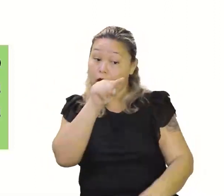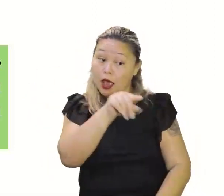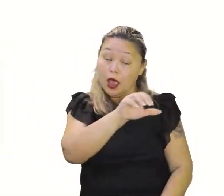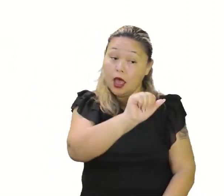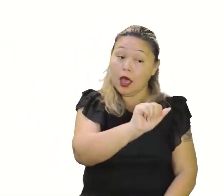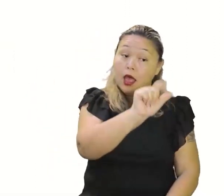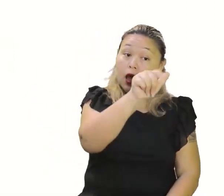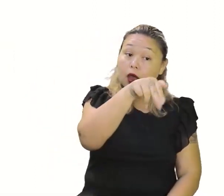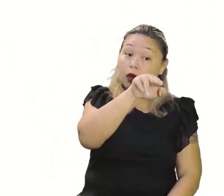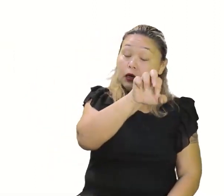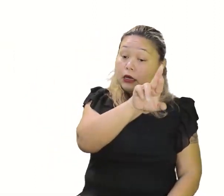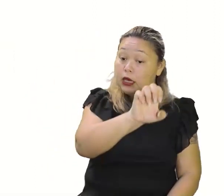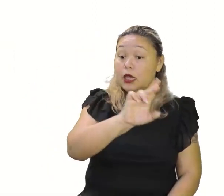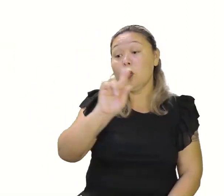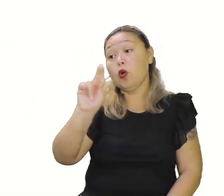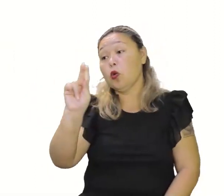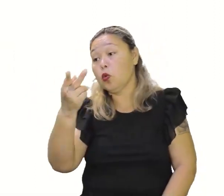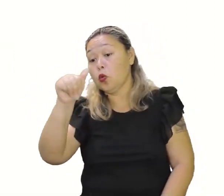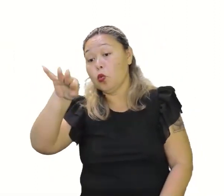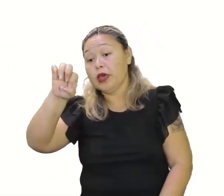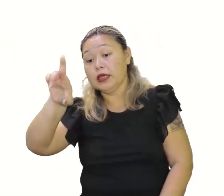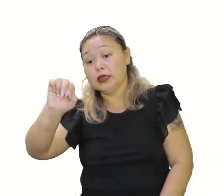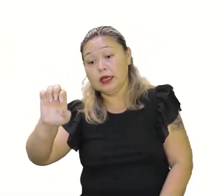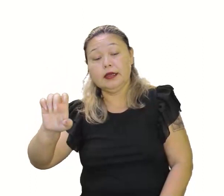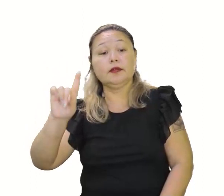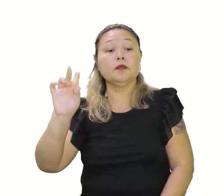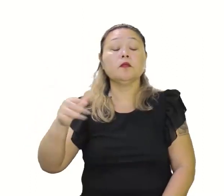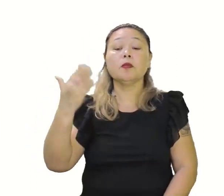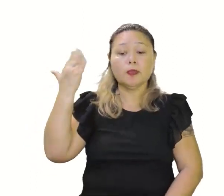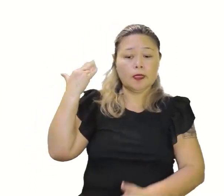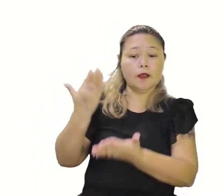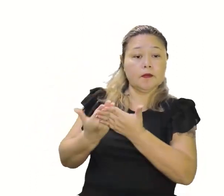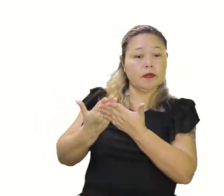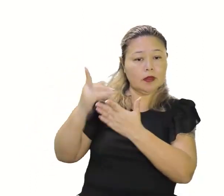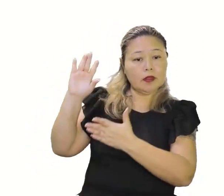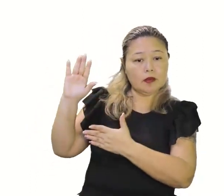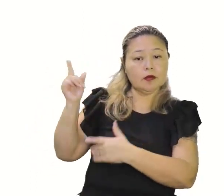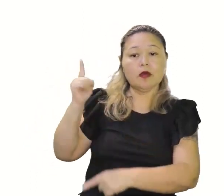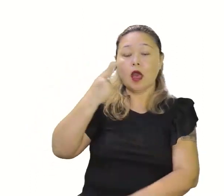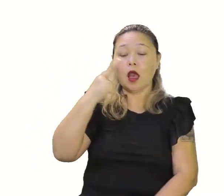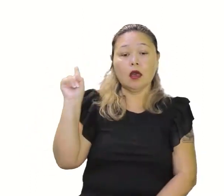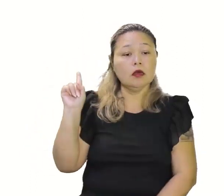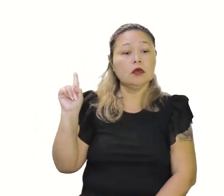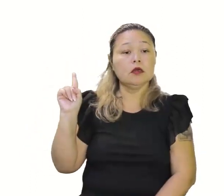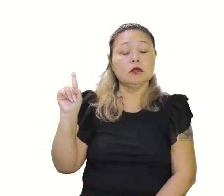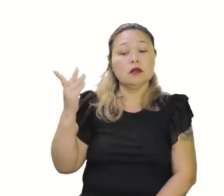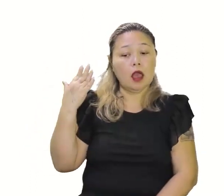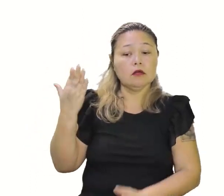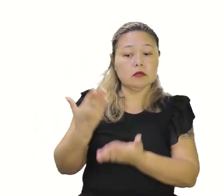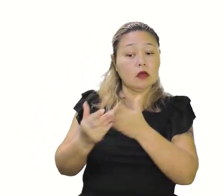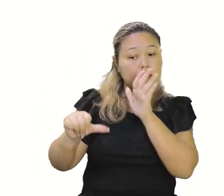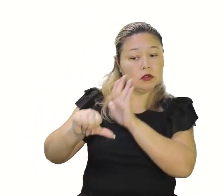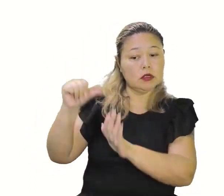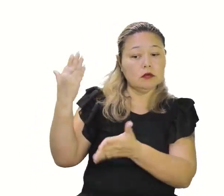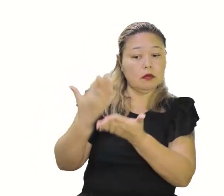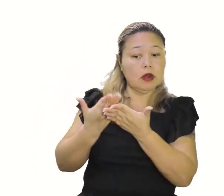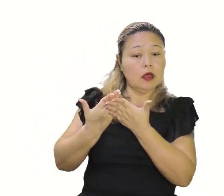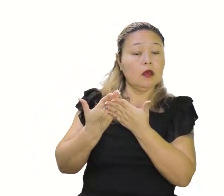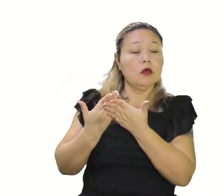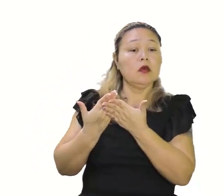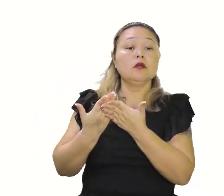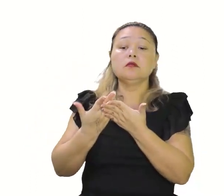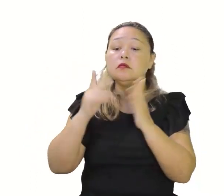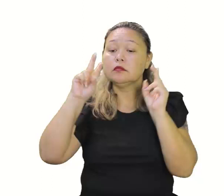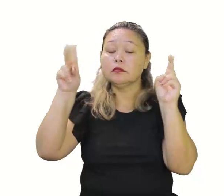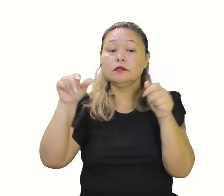aí, claro, né, vamos lá, vimos em aulas passadas, né, a gente não, ainda é a nossa primeira aula, né, Isso. Falando desse